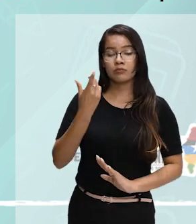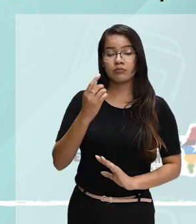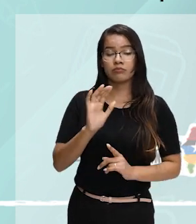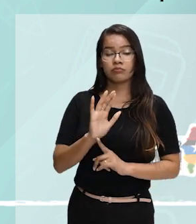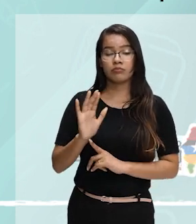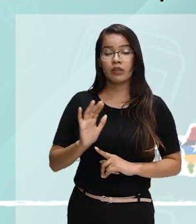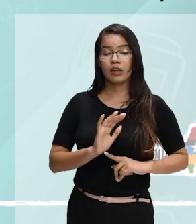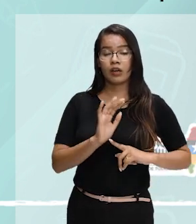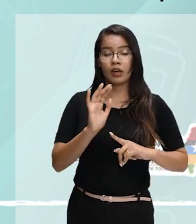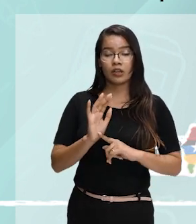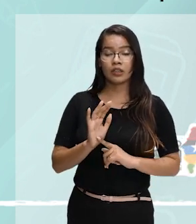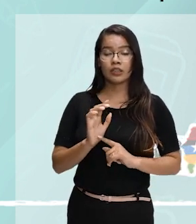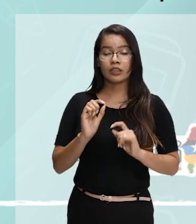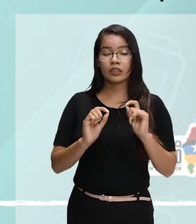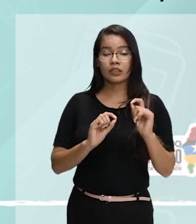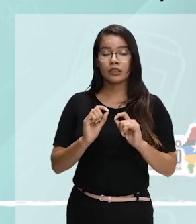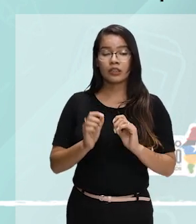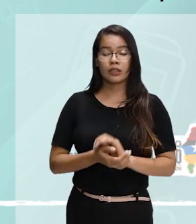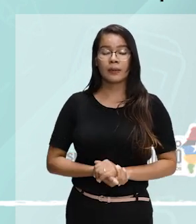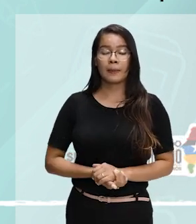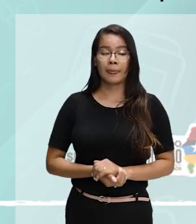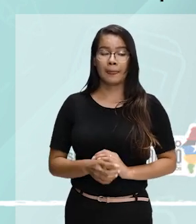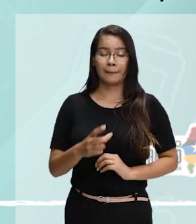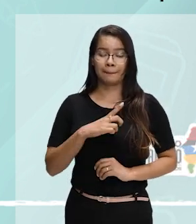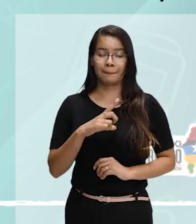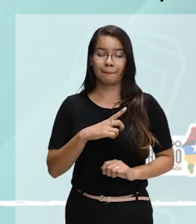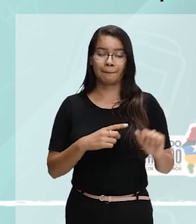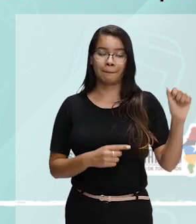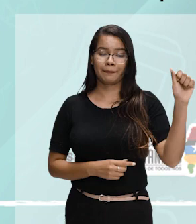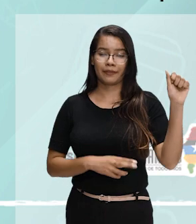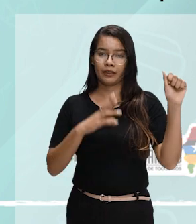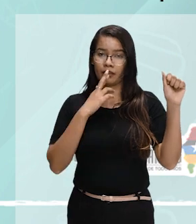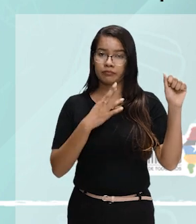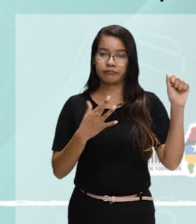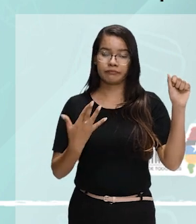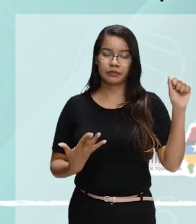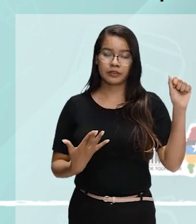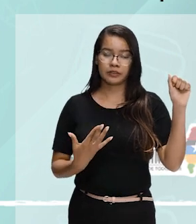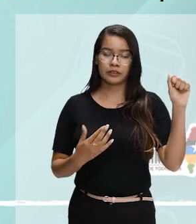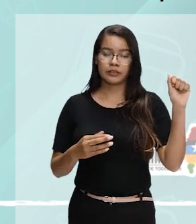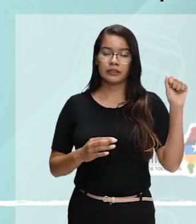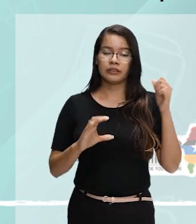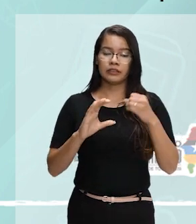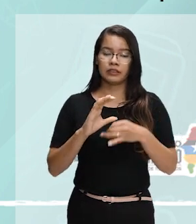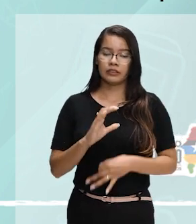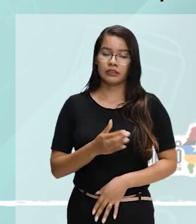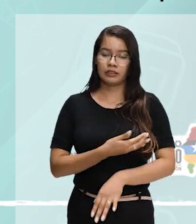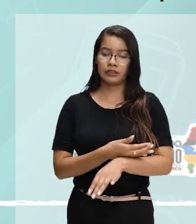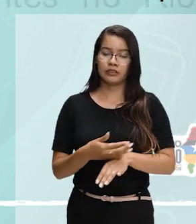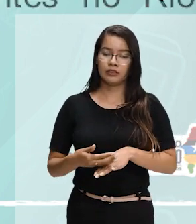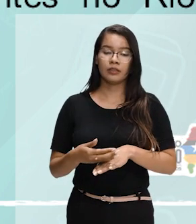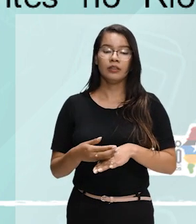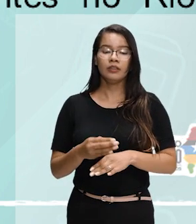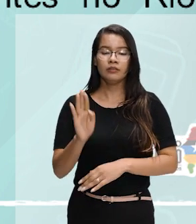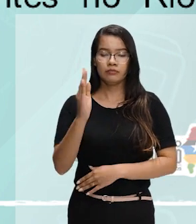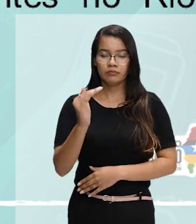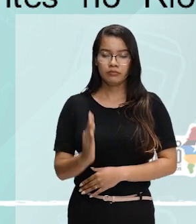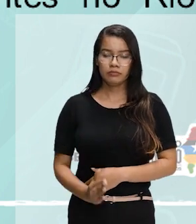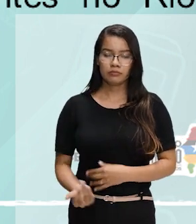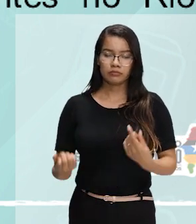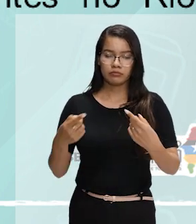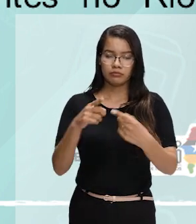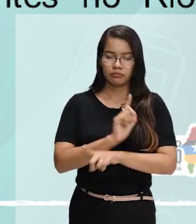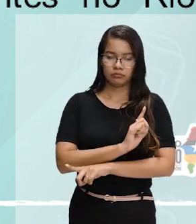do livro, as situações desse tipo caracterizavam os costumes brasileiros por oposição aos seus imigrantes